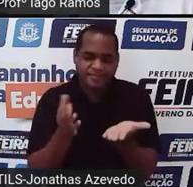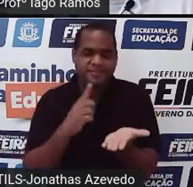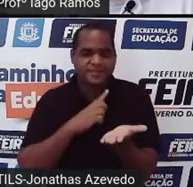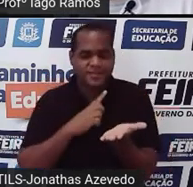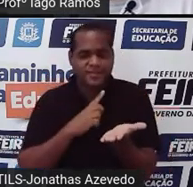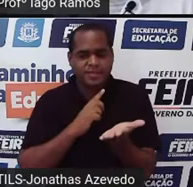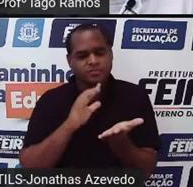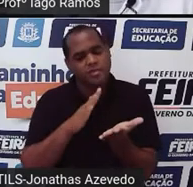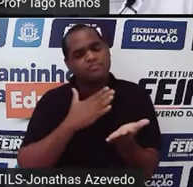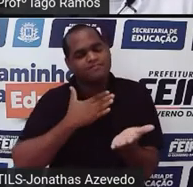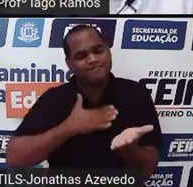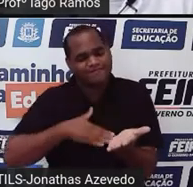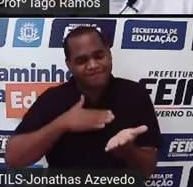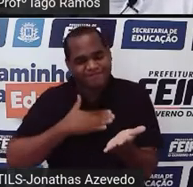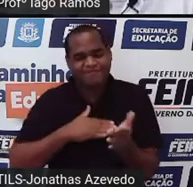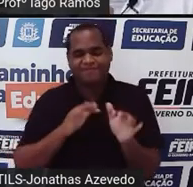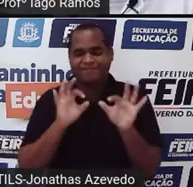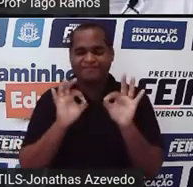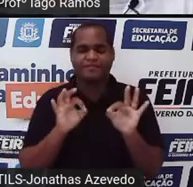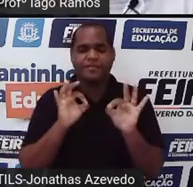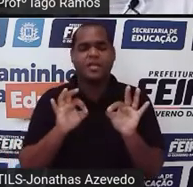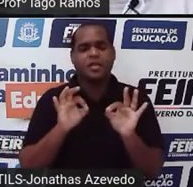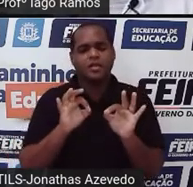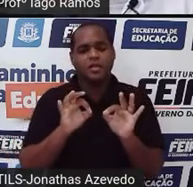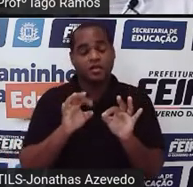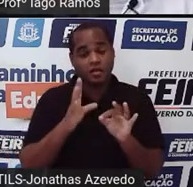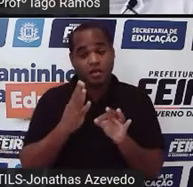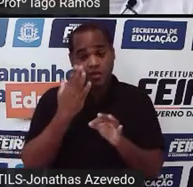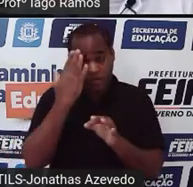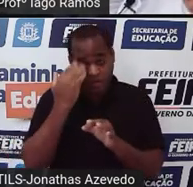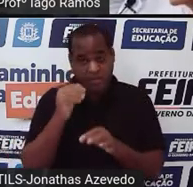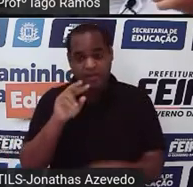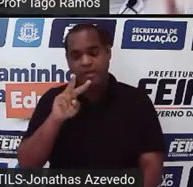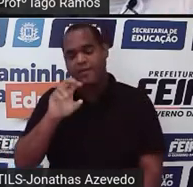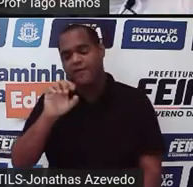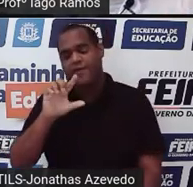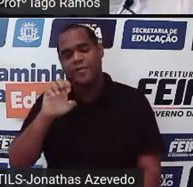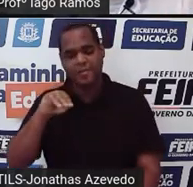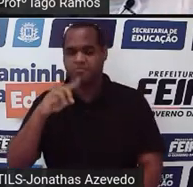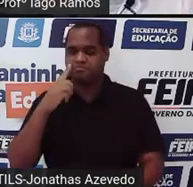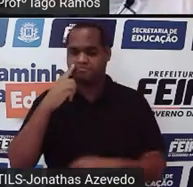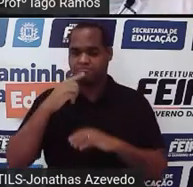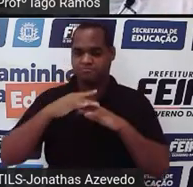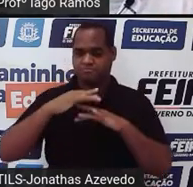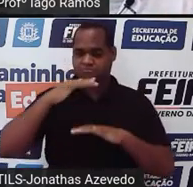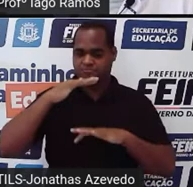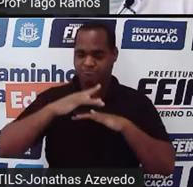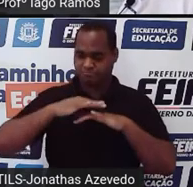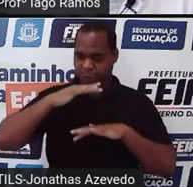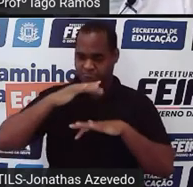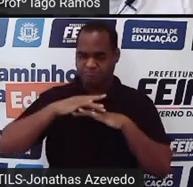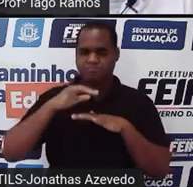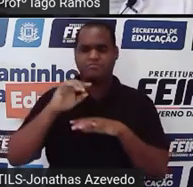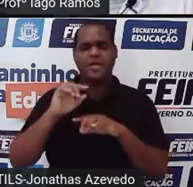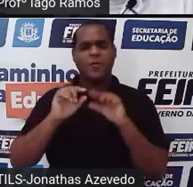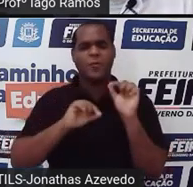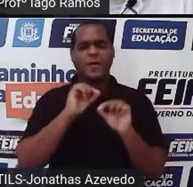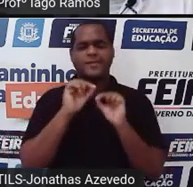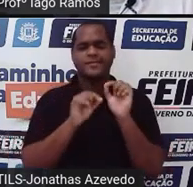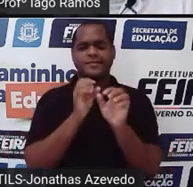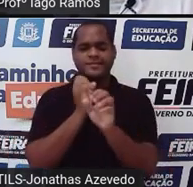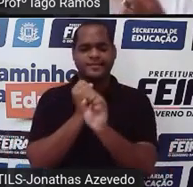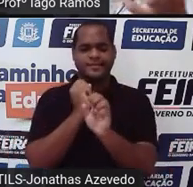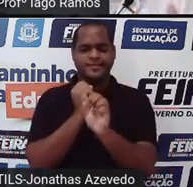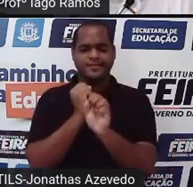mas vamos devagar a gente já sabe que volume é uma medida certo mas é a medida do que